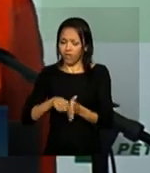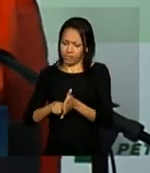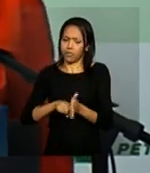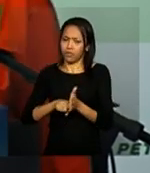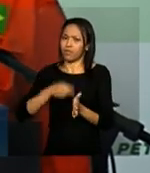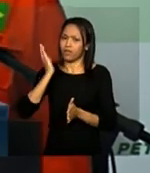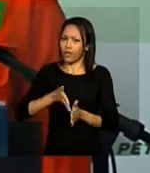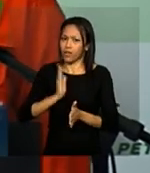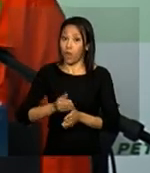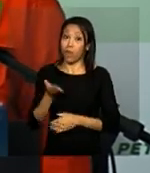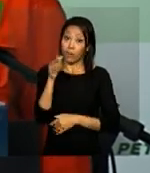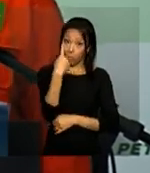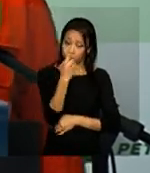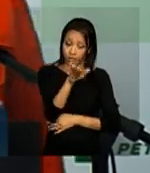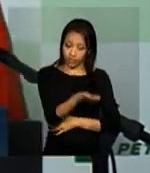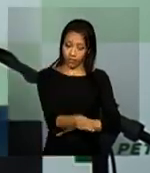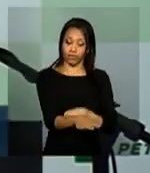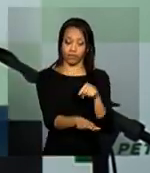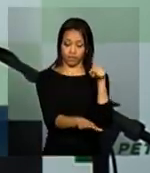criança,